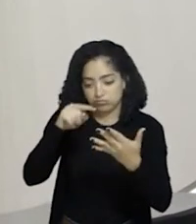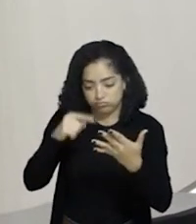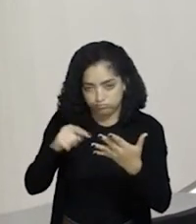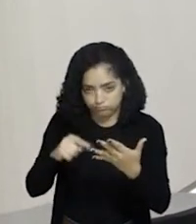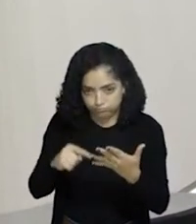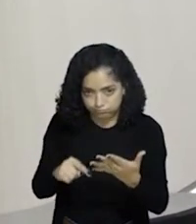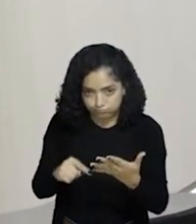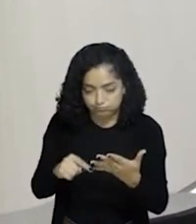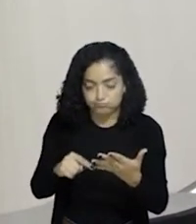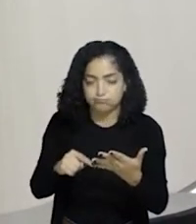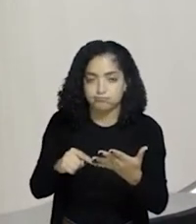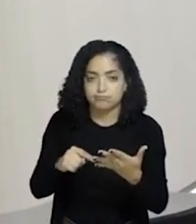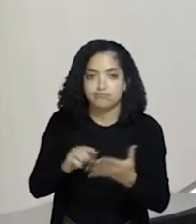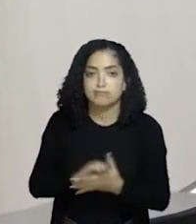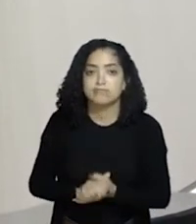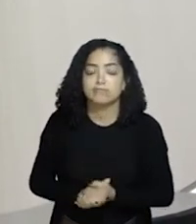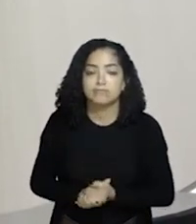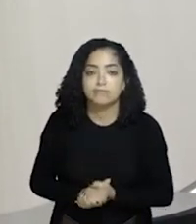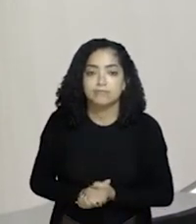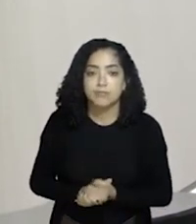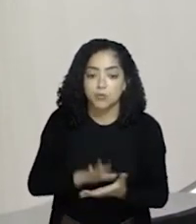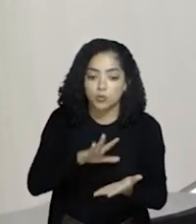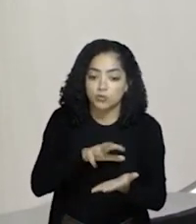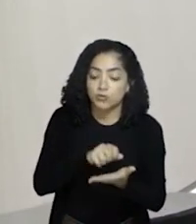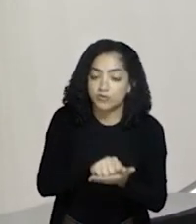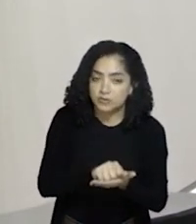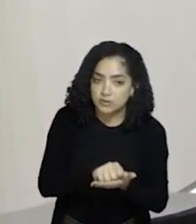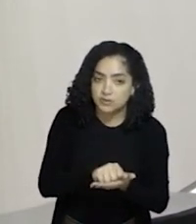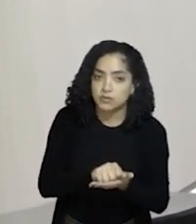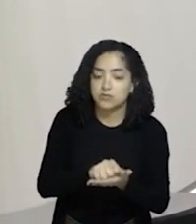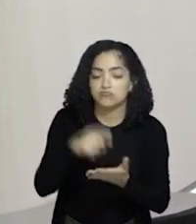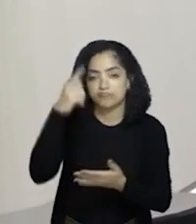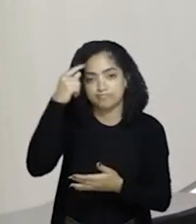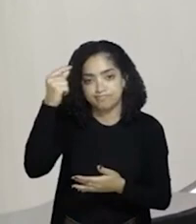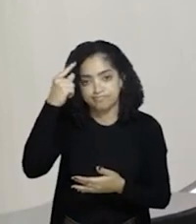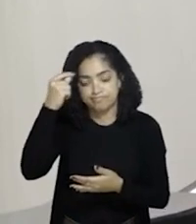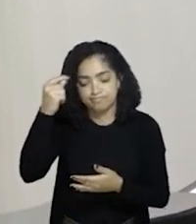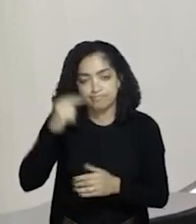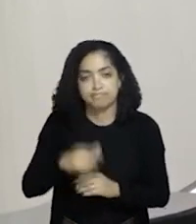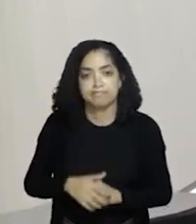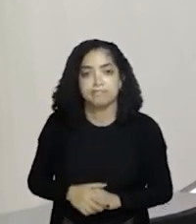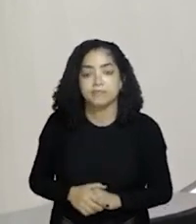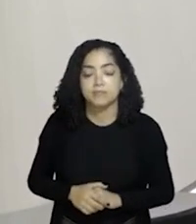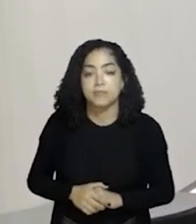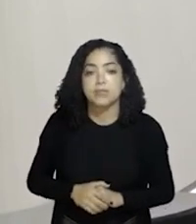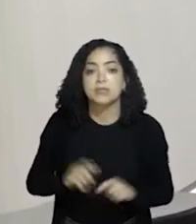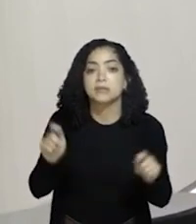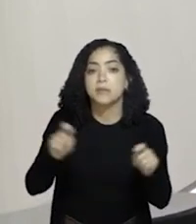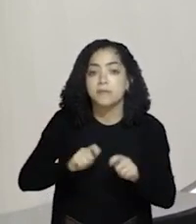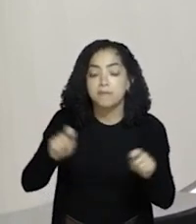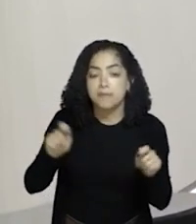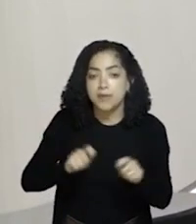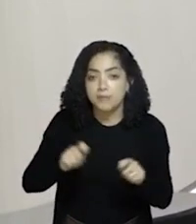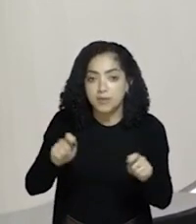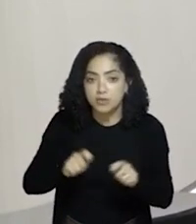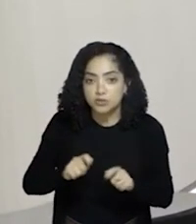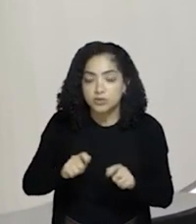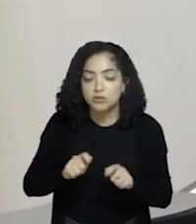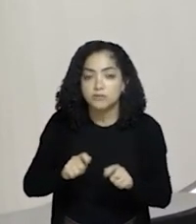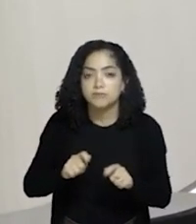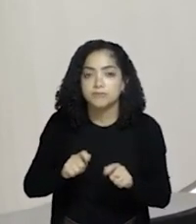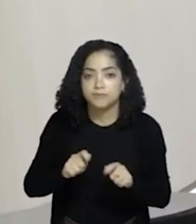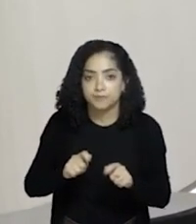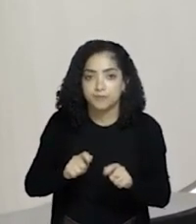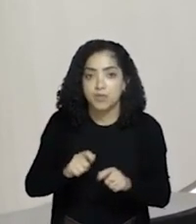ingresso nas instituições universitárias permitir a segunda